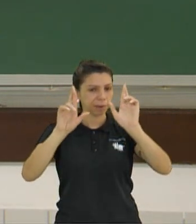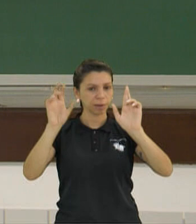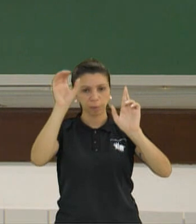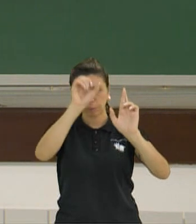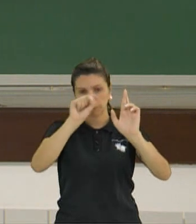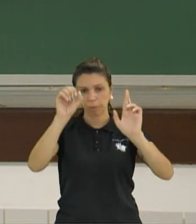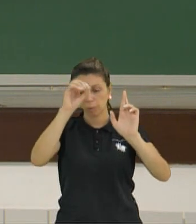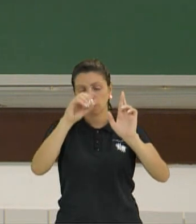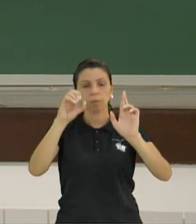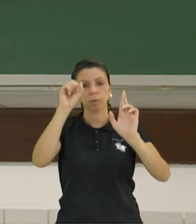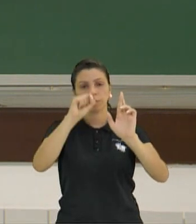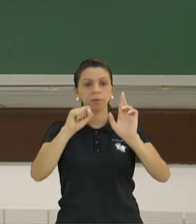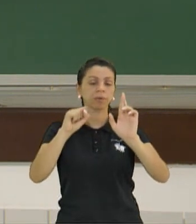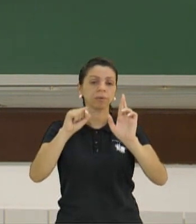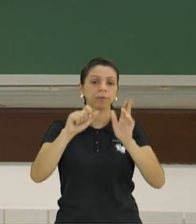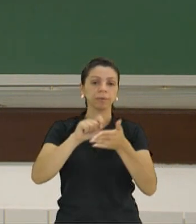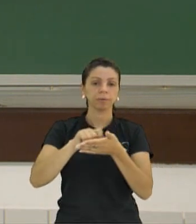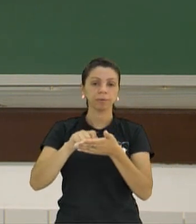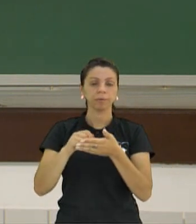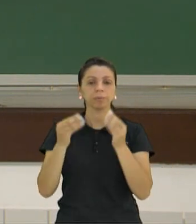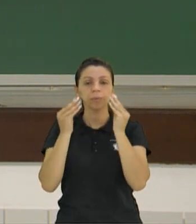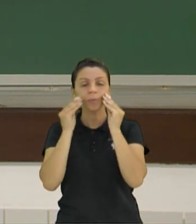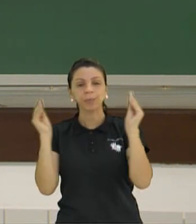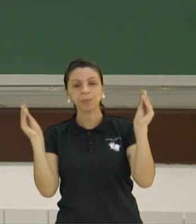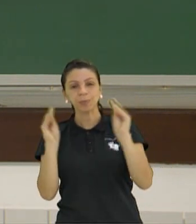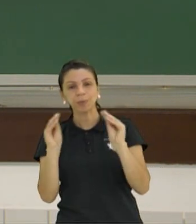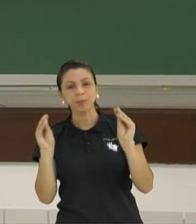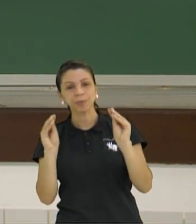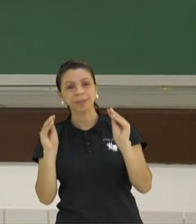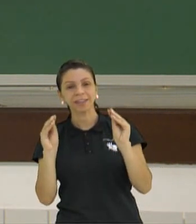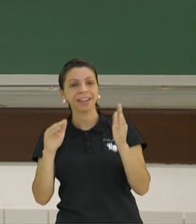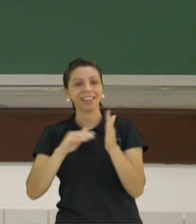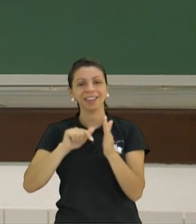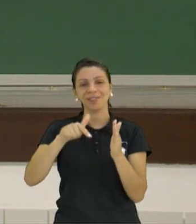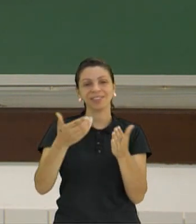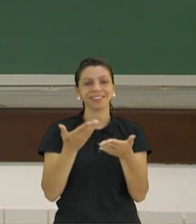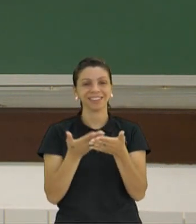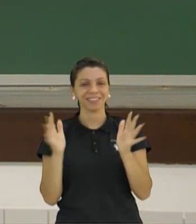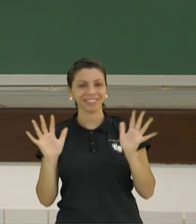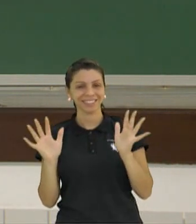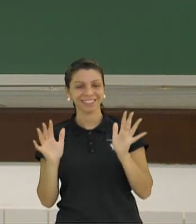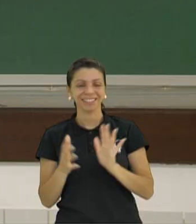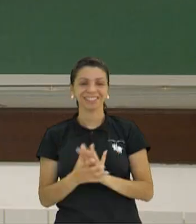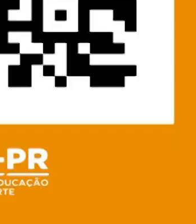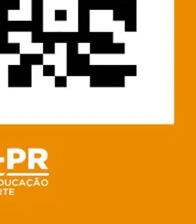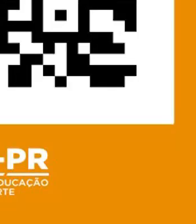como produzir um verbete. Um beijo da prof. Até a próxima aula.